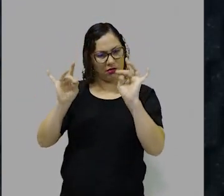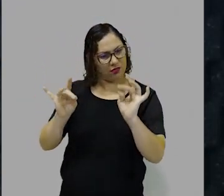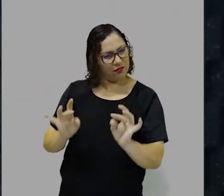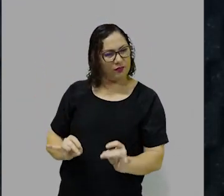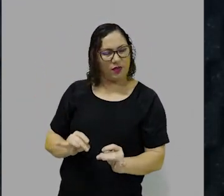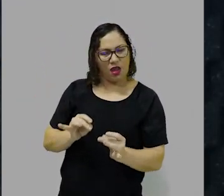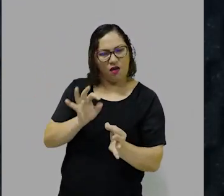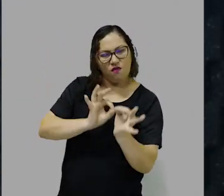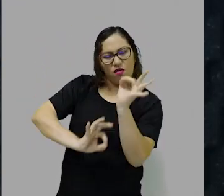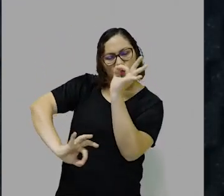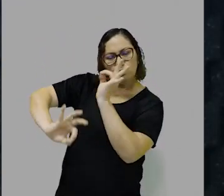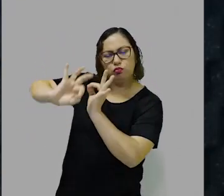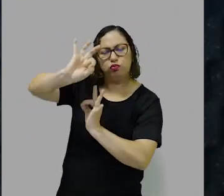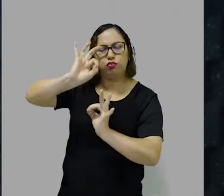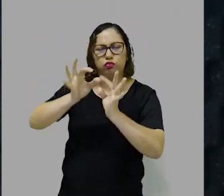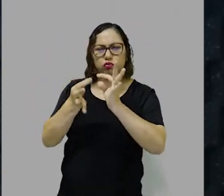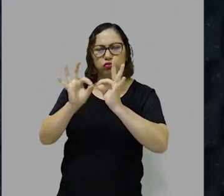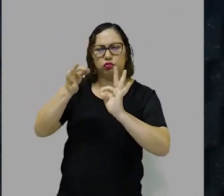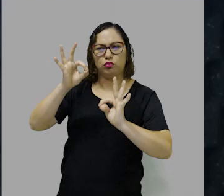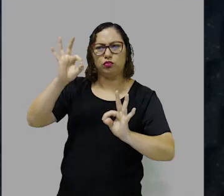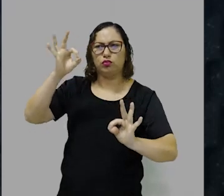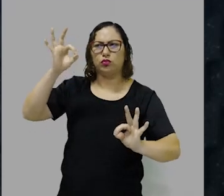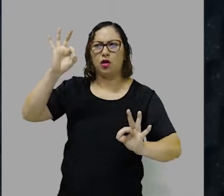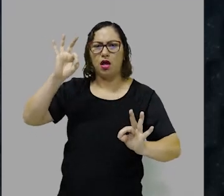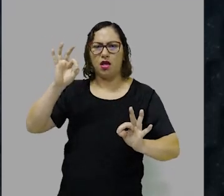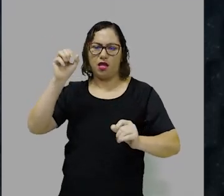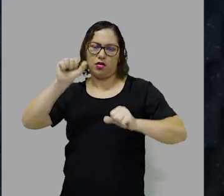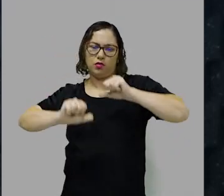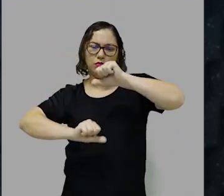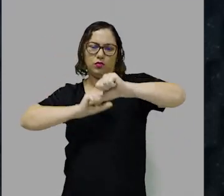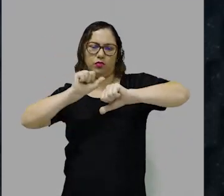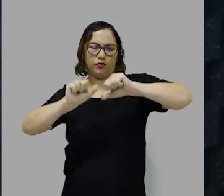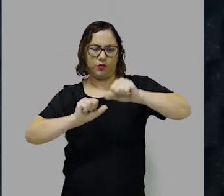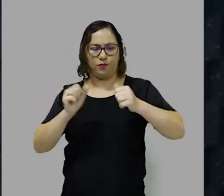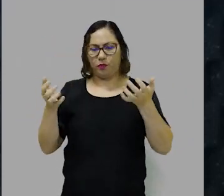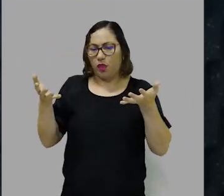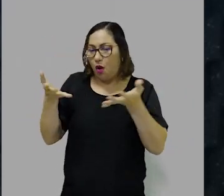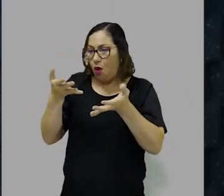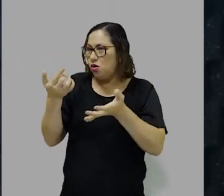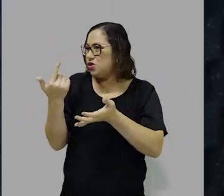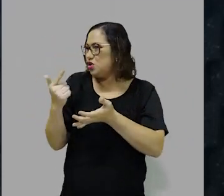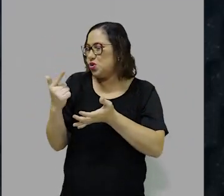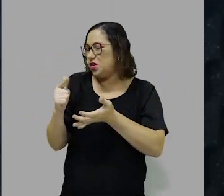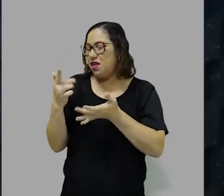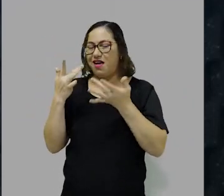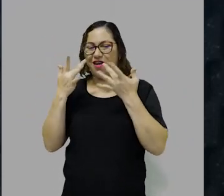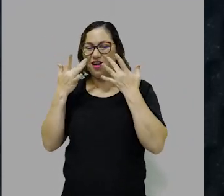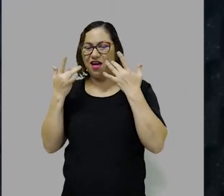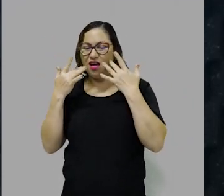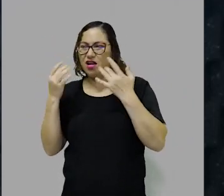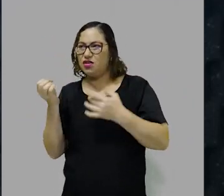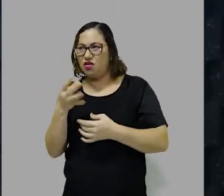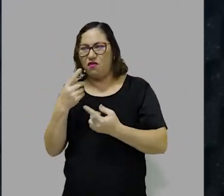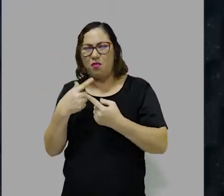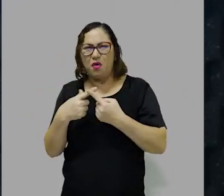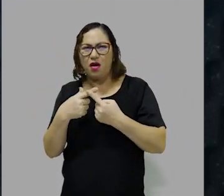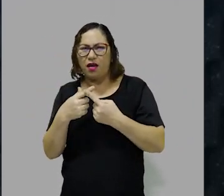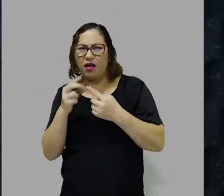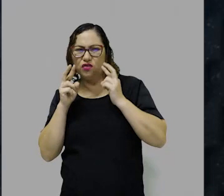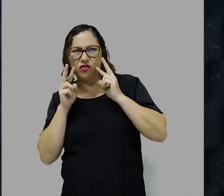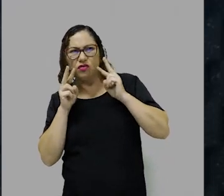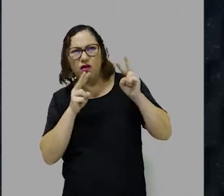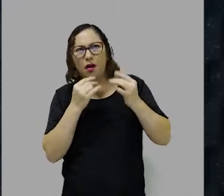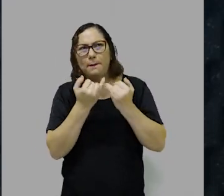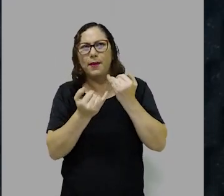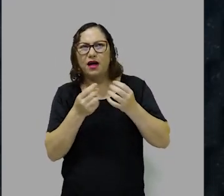se esticando ao longo dos séculos, ela vai ganhando novos formatos. Hoje a gente não tem Art Nouveau, né, porque quando a gente olha parece meio antiquada, mas ela relembra